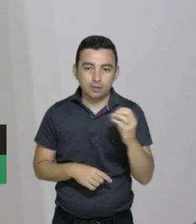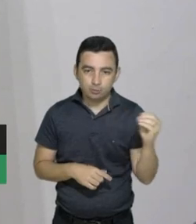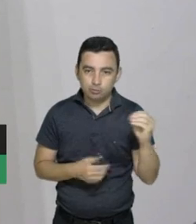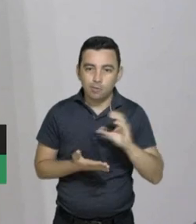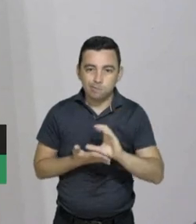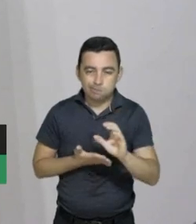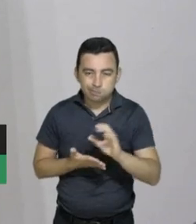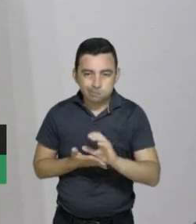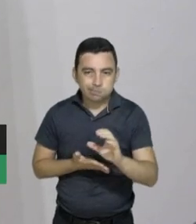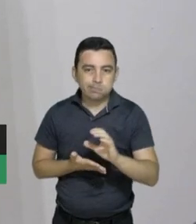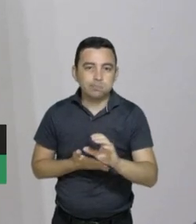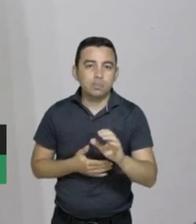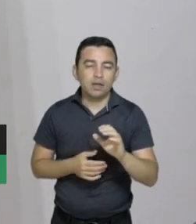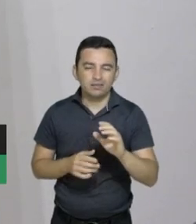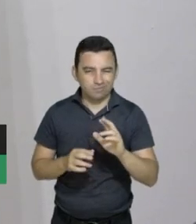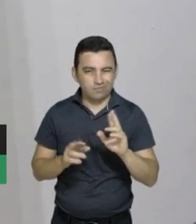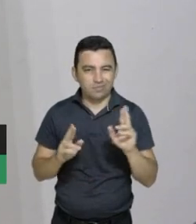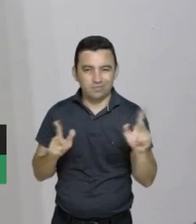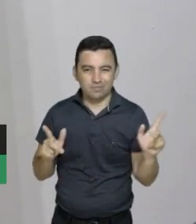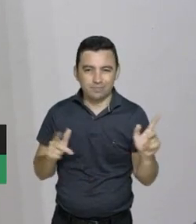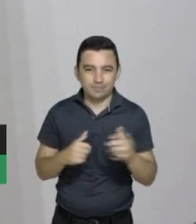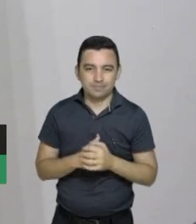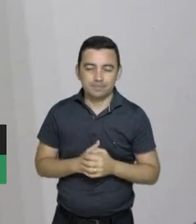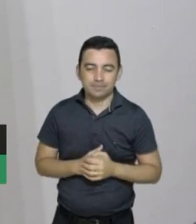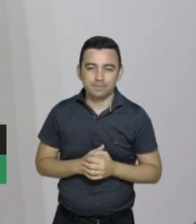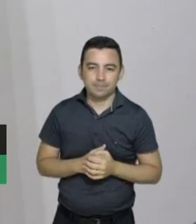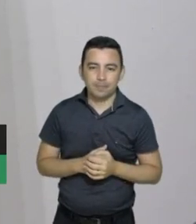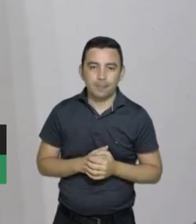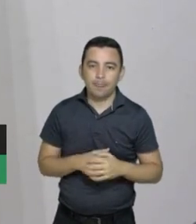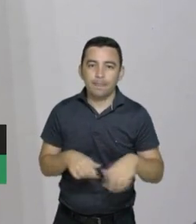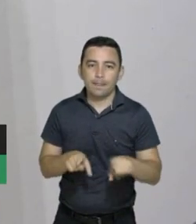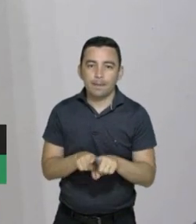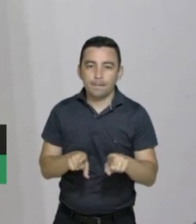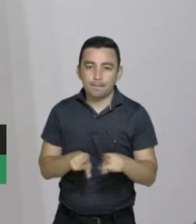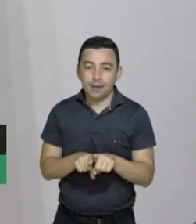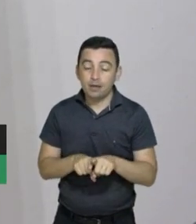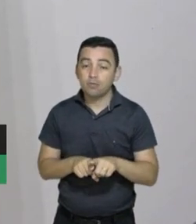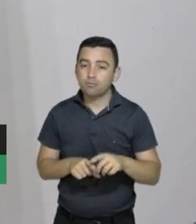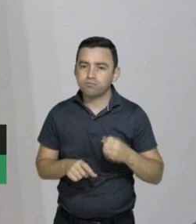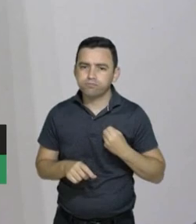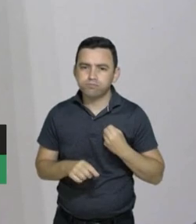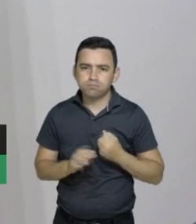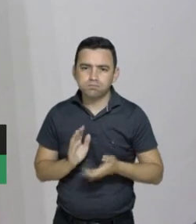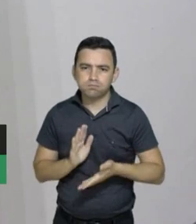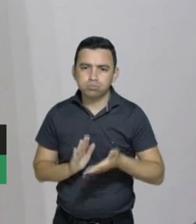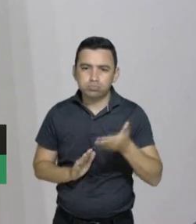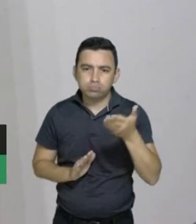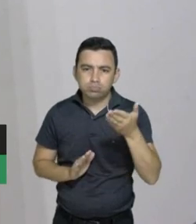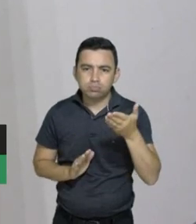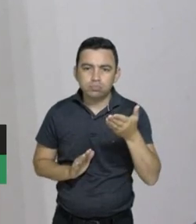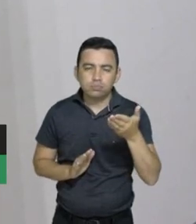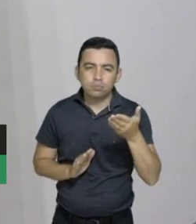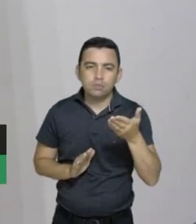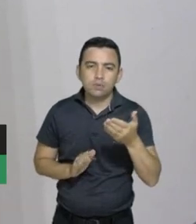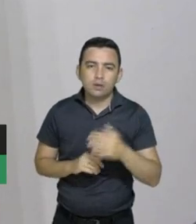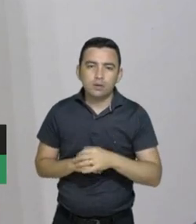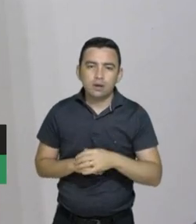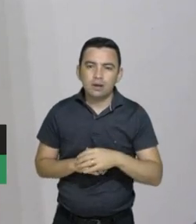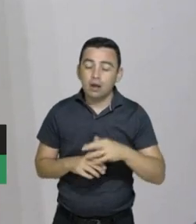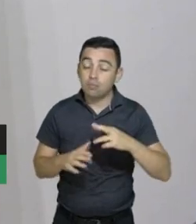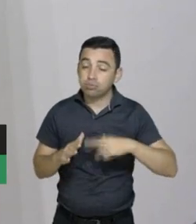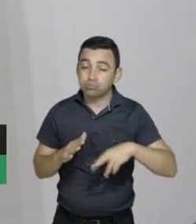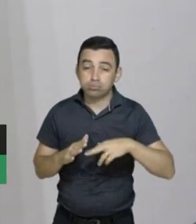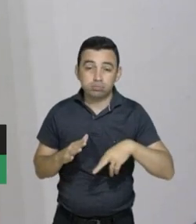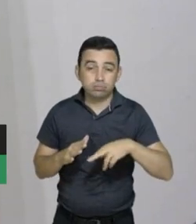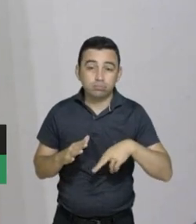Vejam a diferença vou mais o número alto elevadíssimo de reprovados